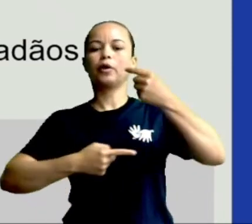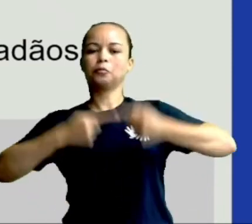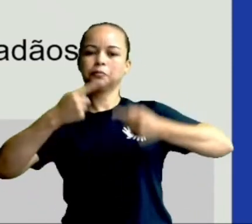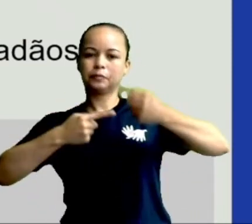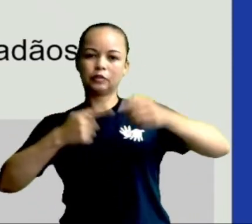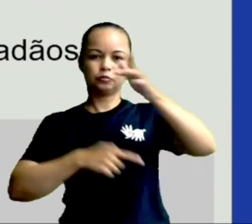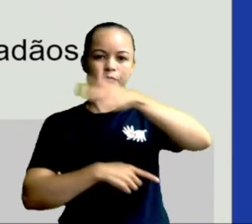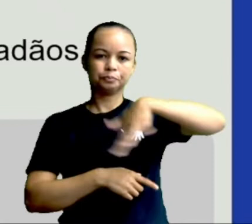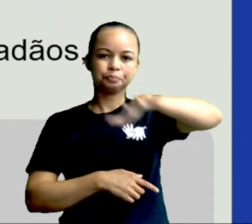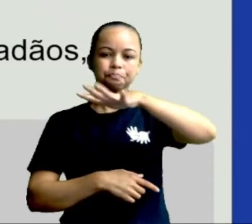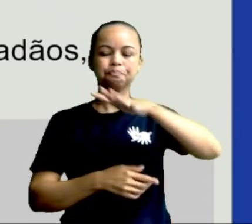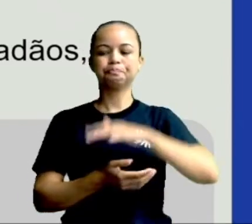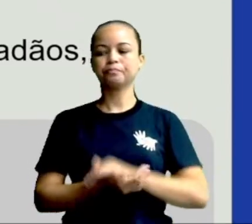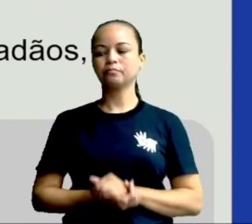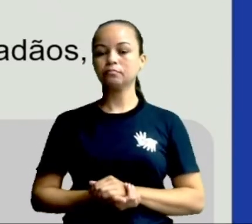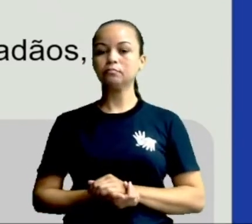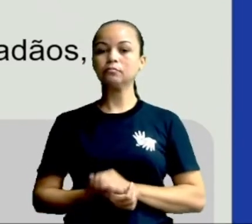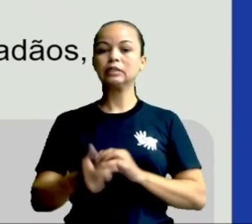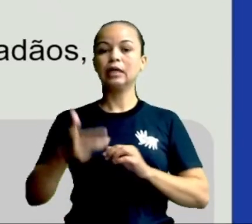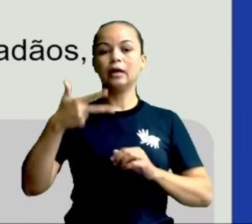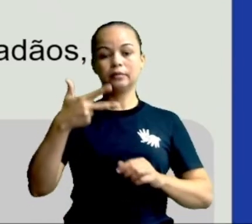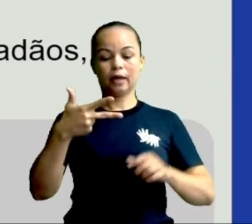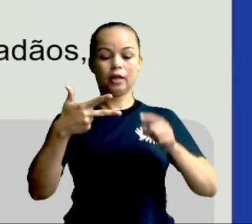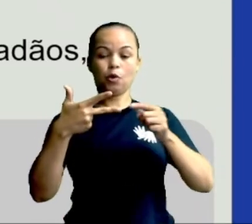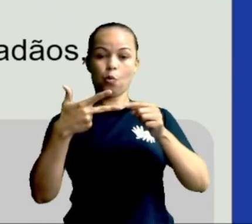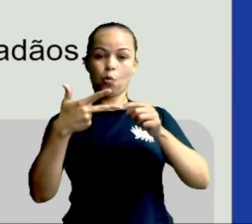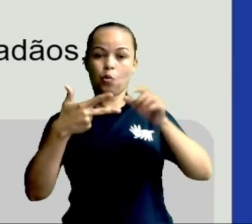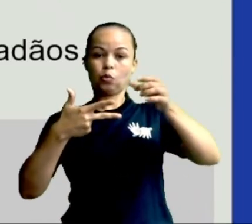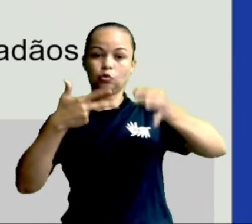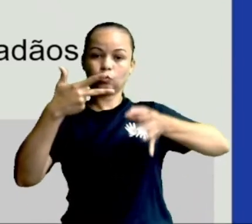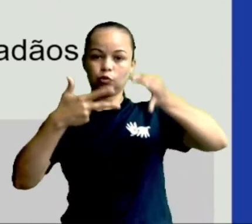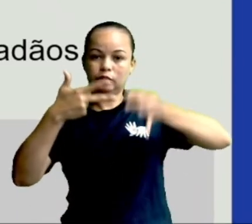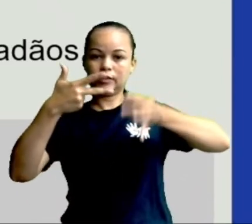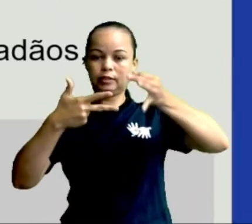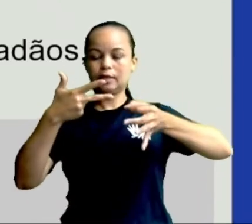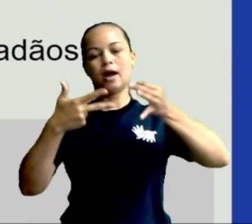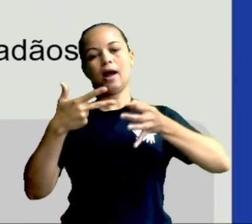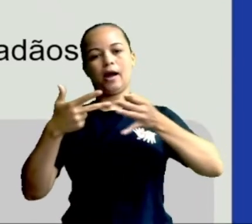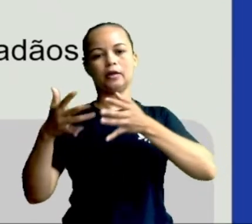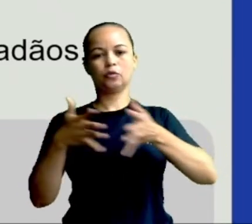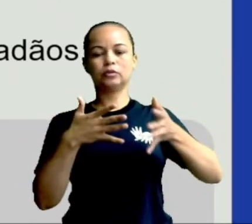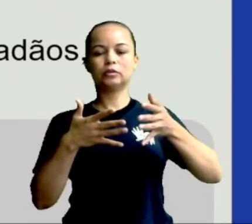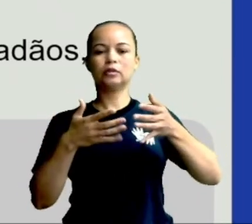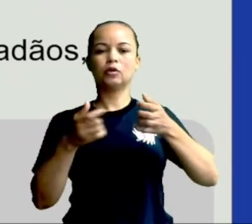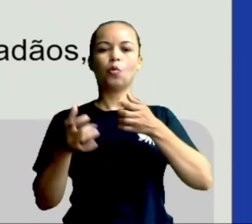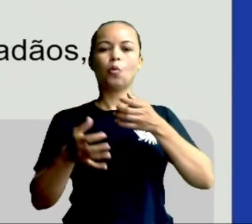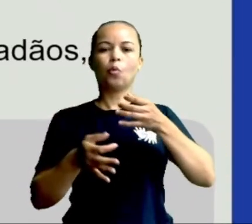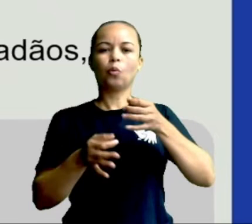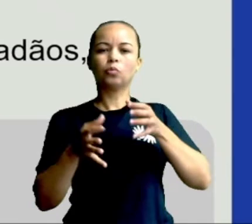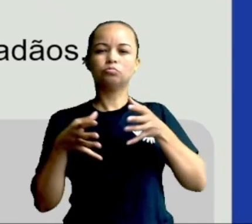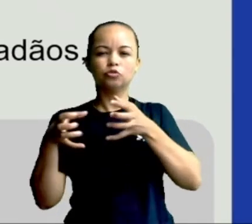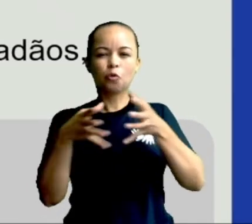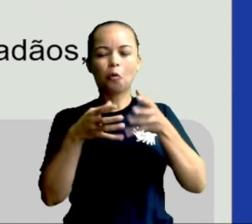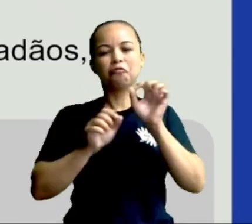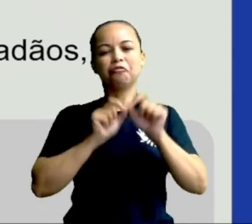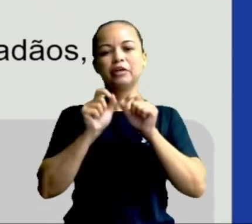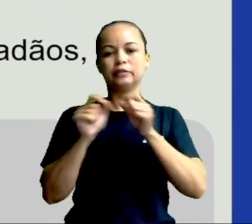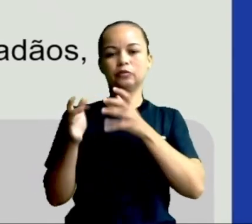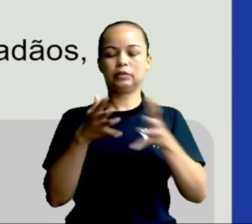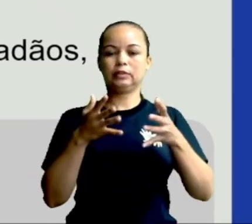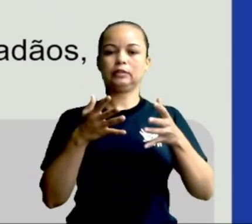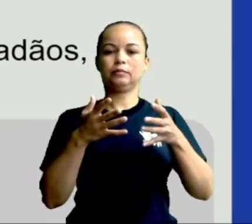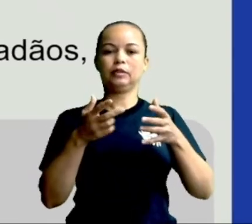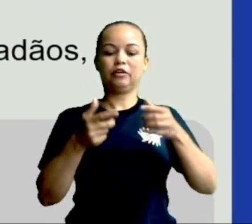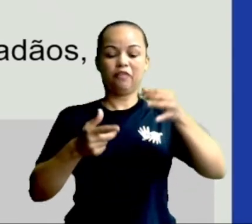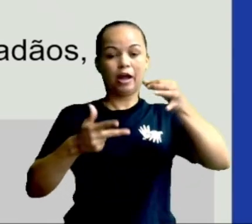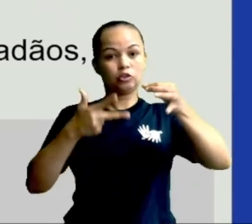gente vai ver mais a Diana o judiciário solucionando os conflitos entre cidadãos e entidades e o estado seja quem